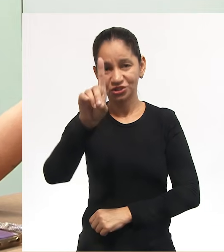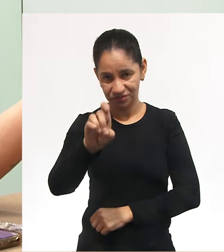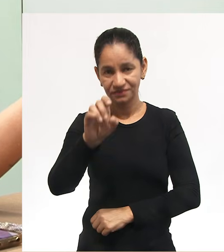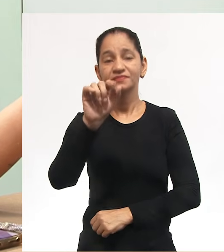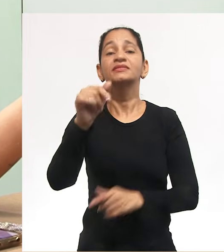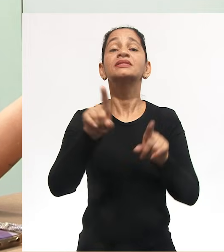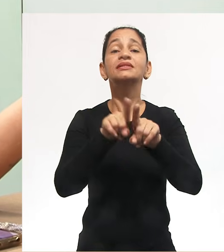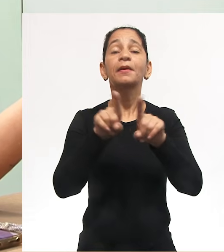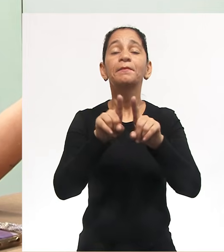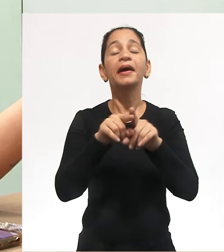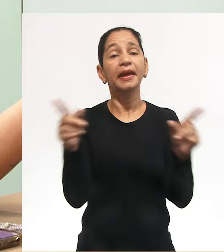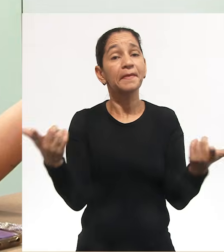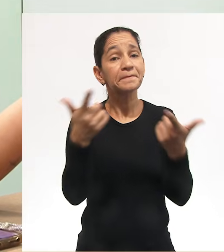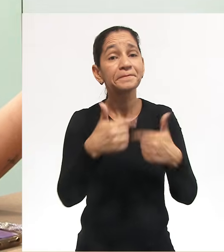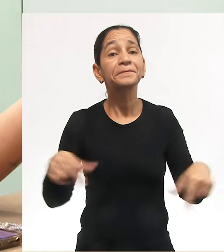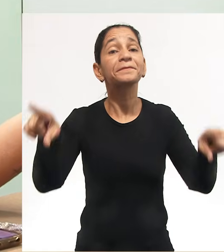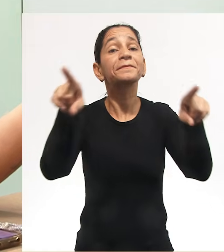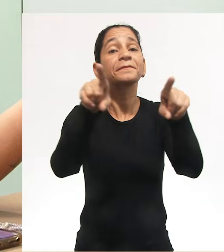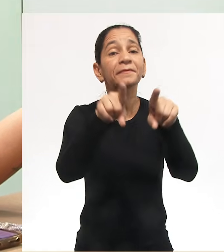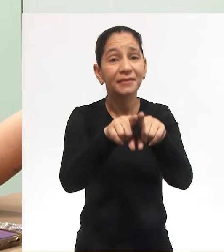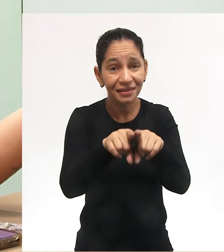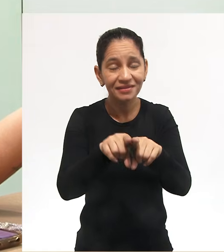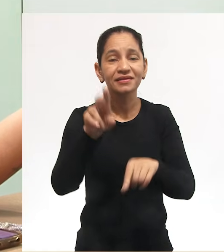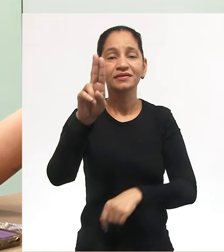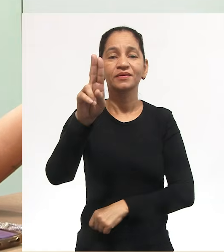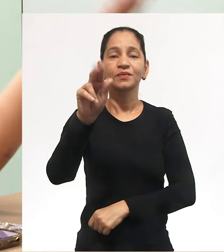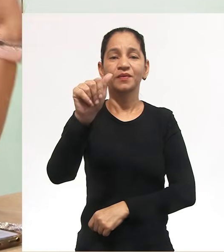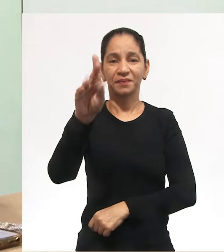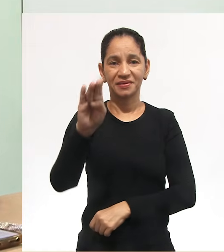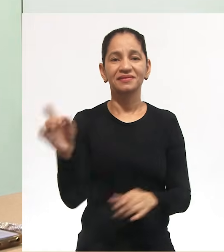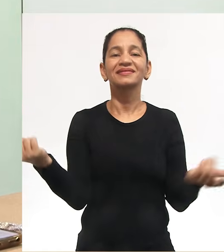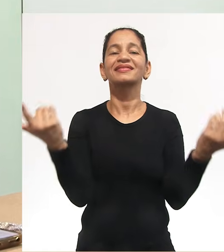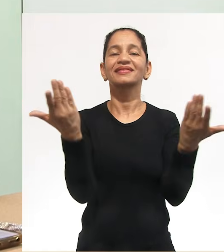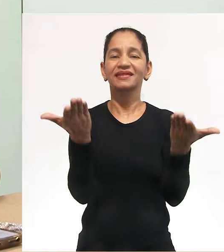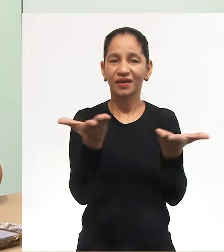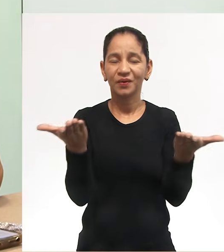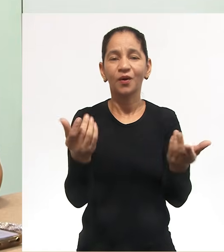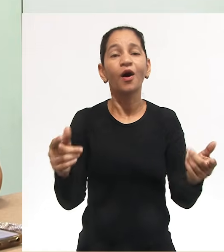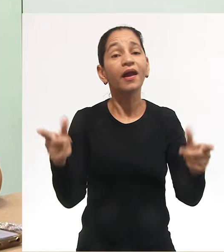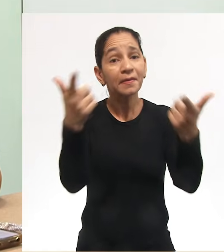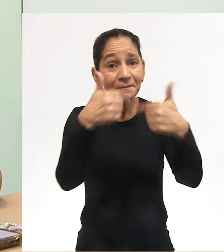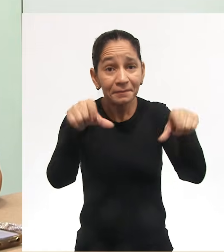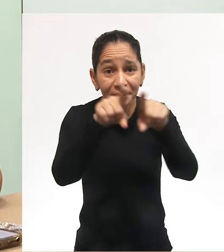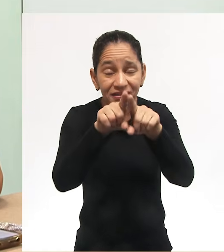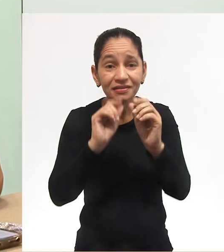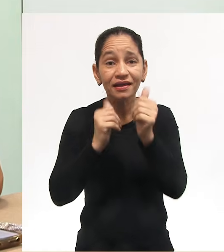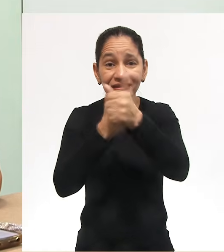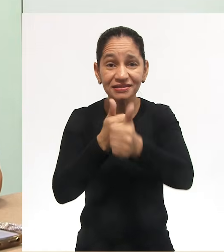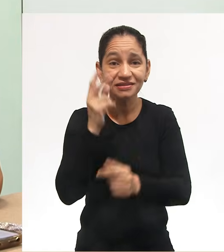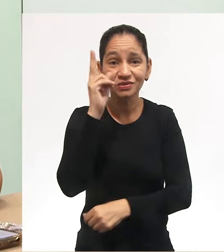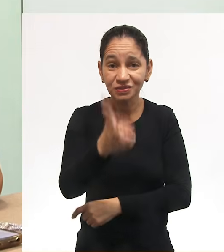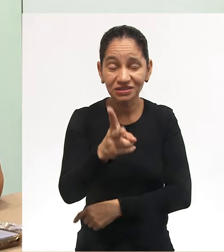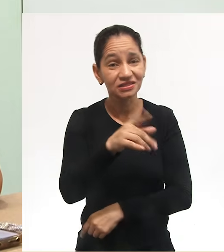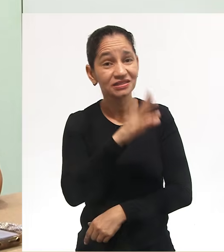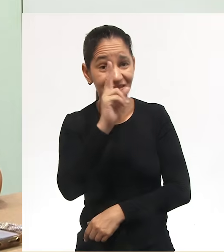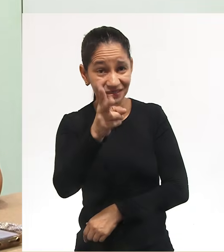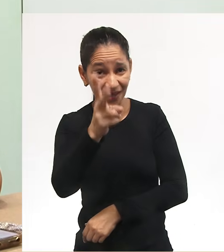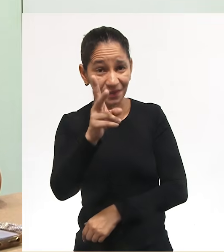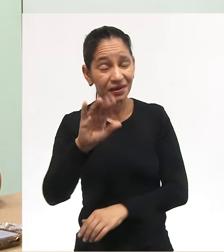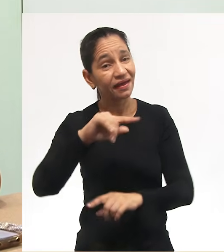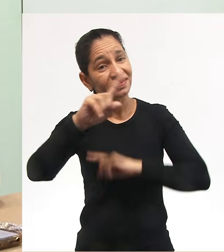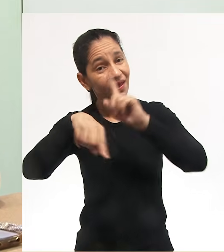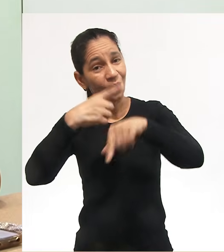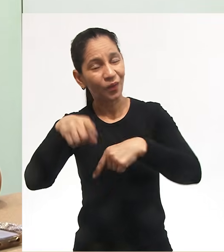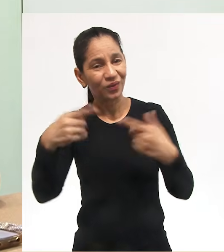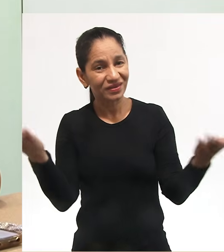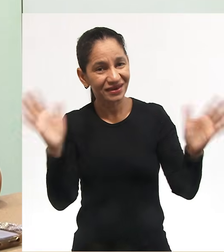a Universidade Aberta do Brasil, né, em parceria nessa temporada. O nosso muito obrigada. É só seguir reto toda a vida, que